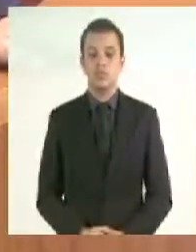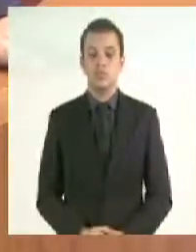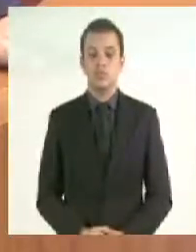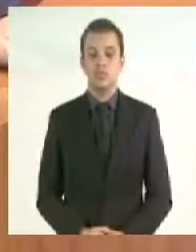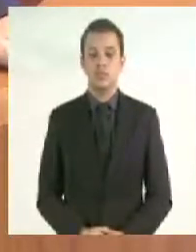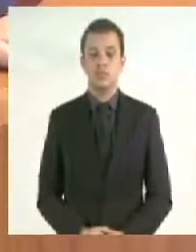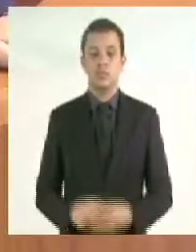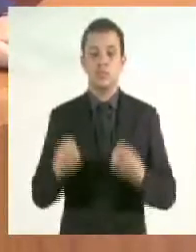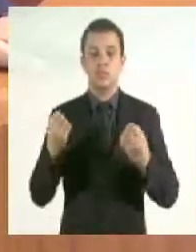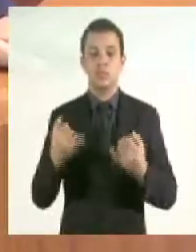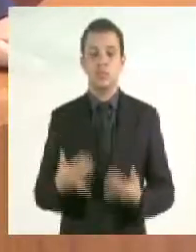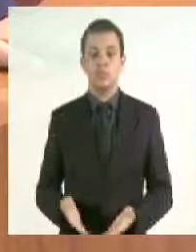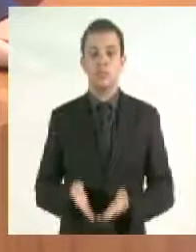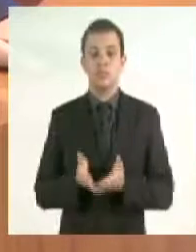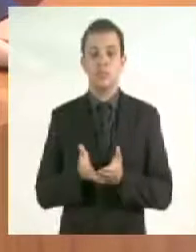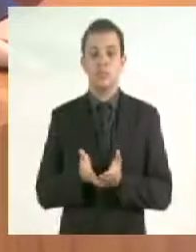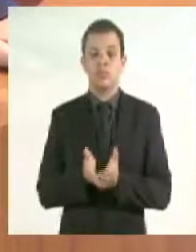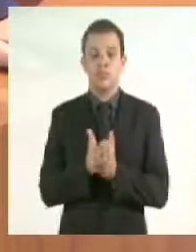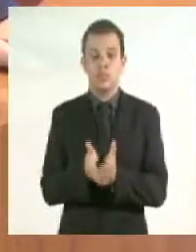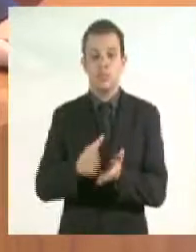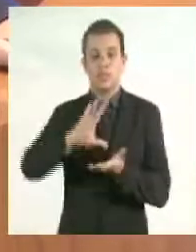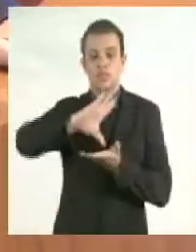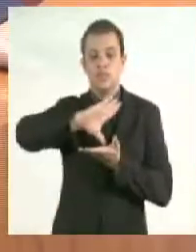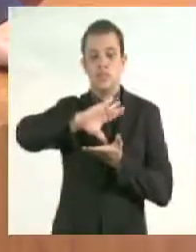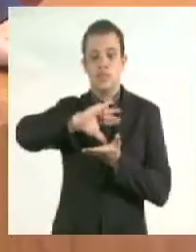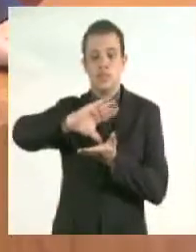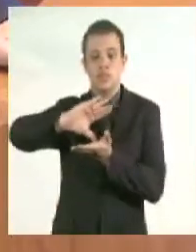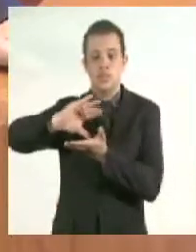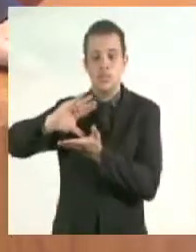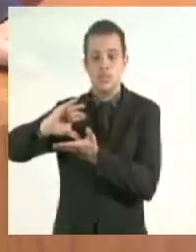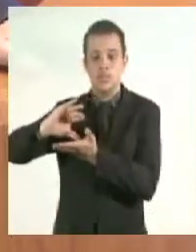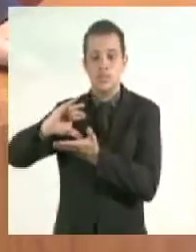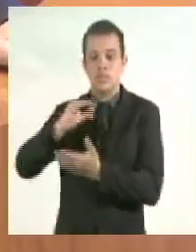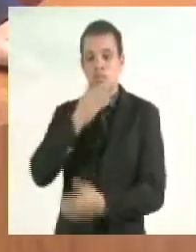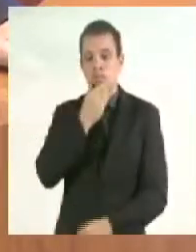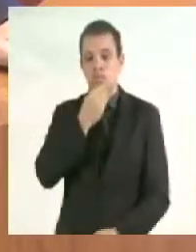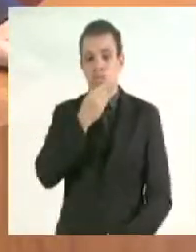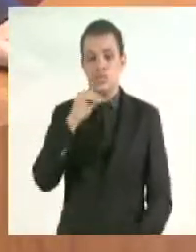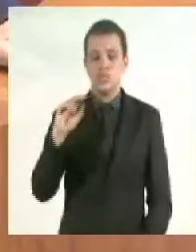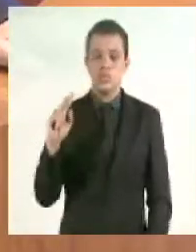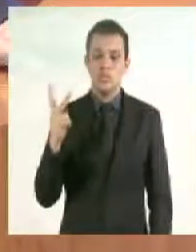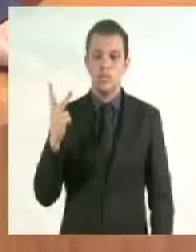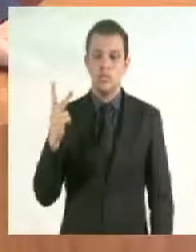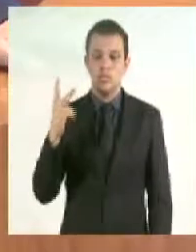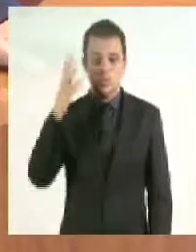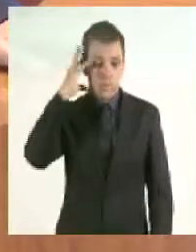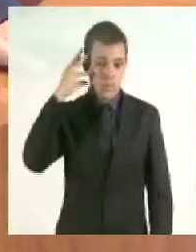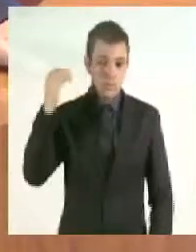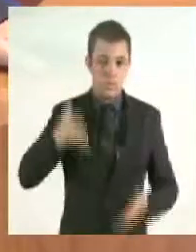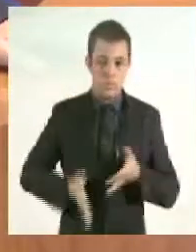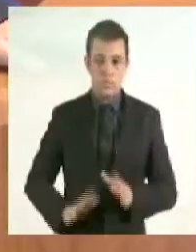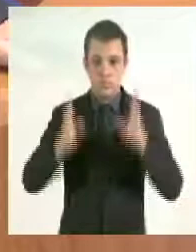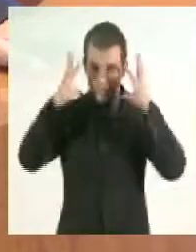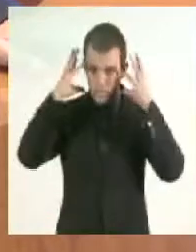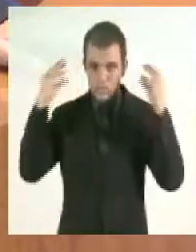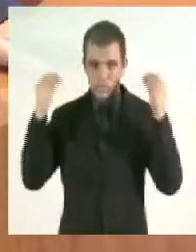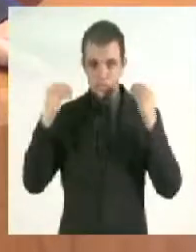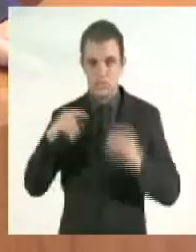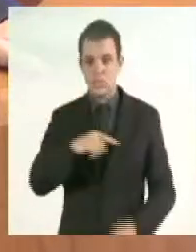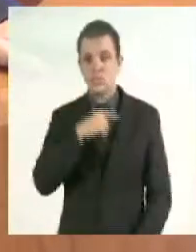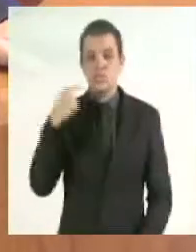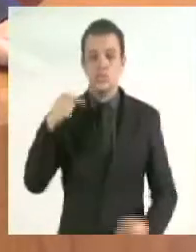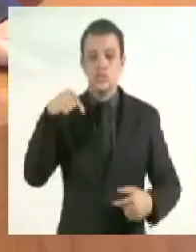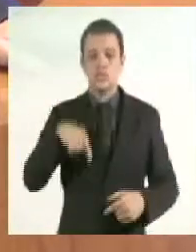o barco veleiro do holandês que foi assassinado aqui em São Luís, na época do